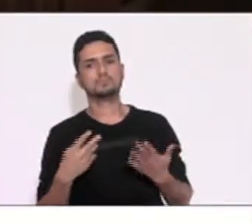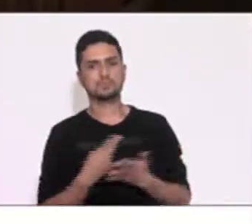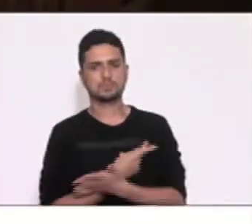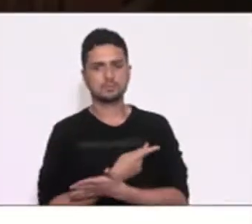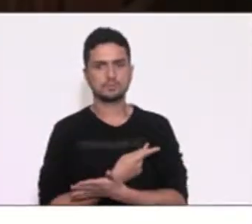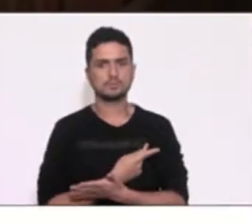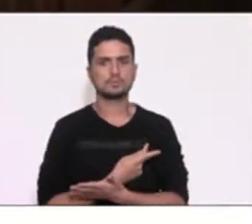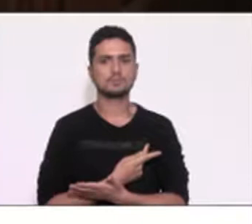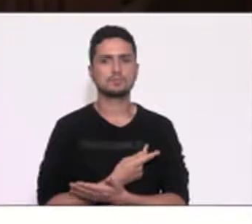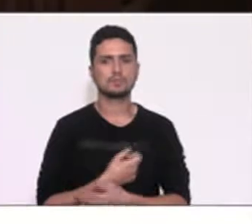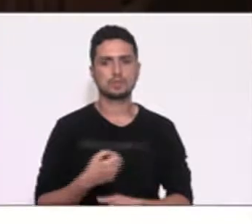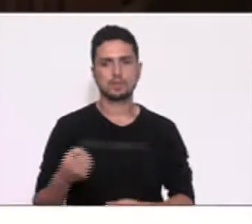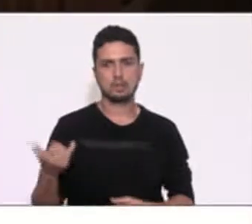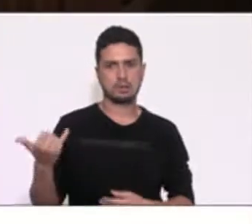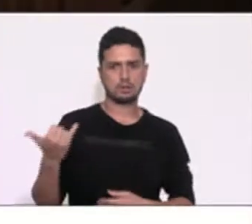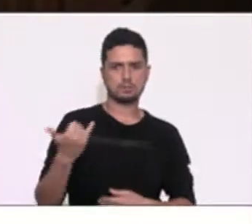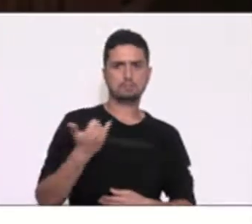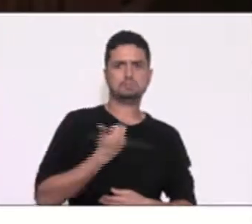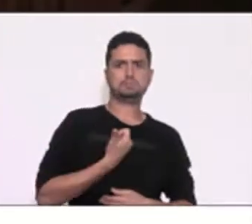com uma novidade,